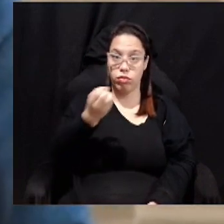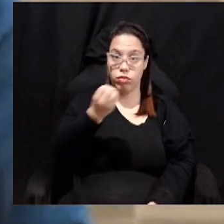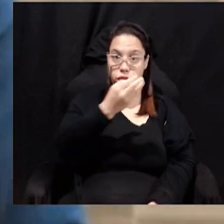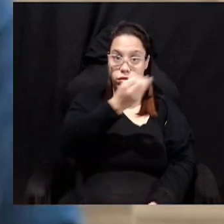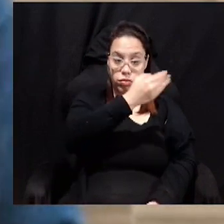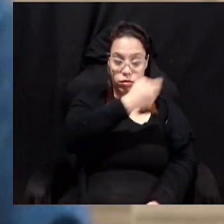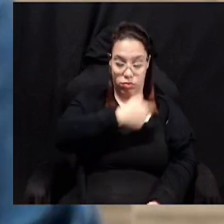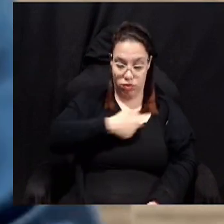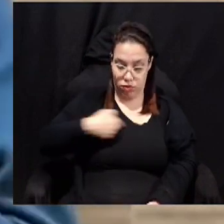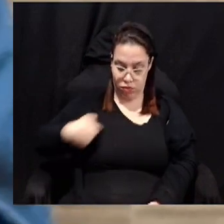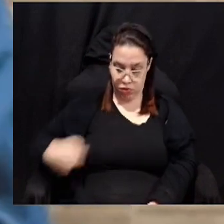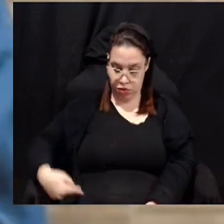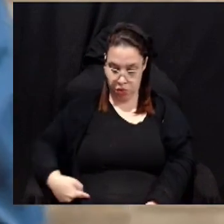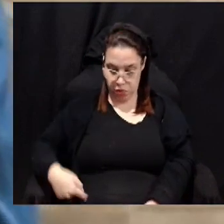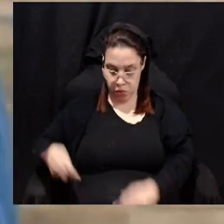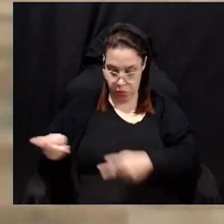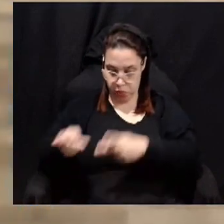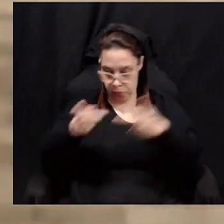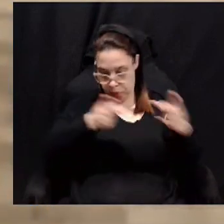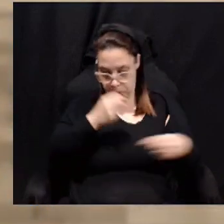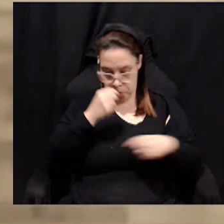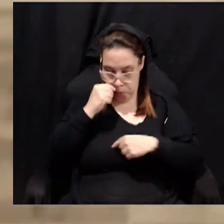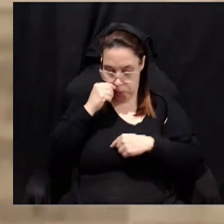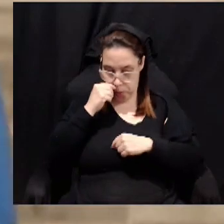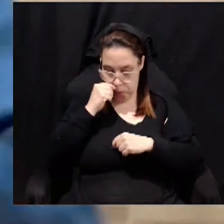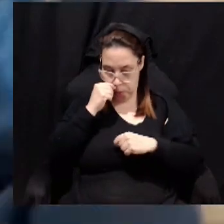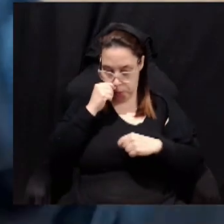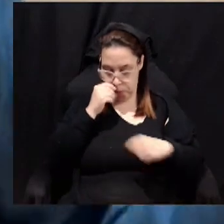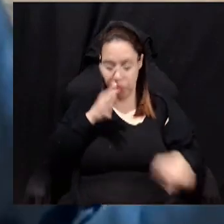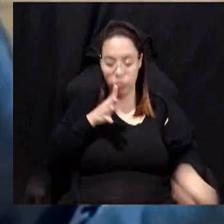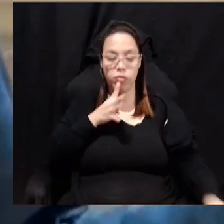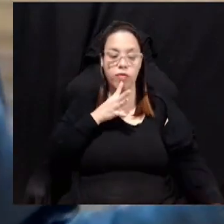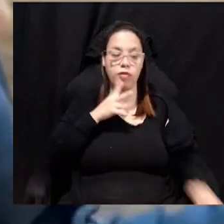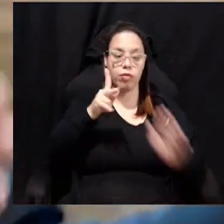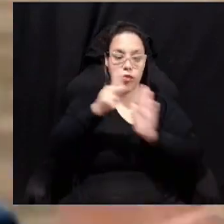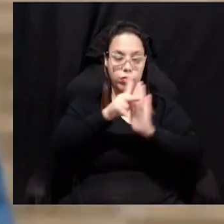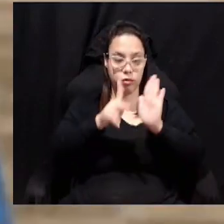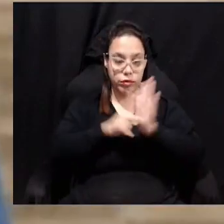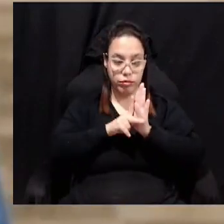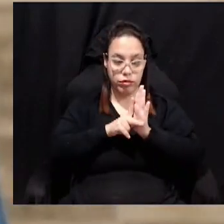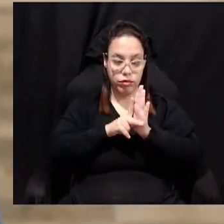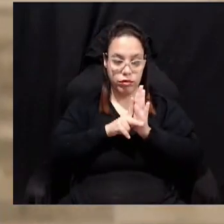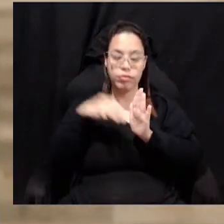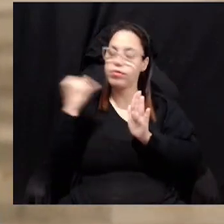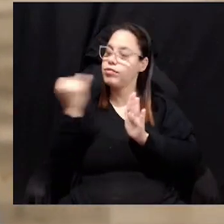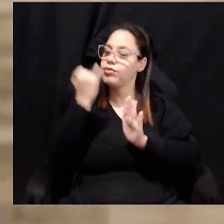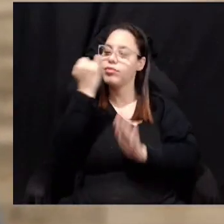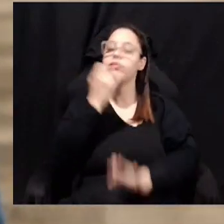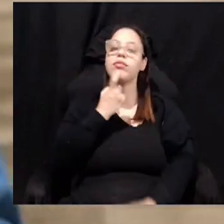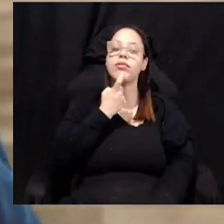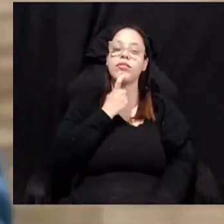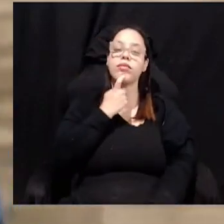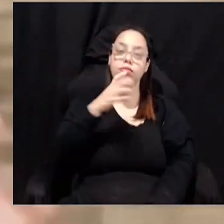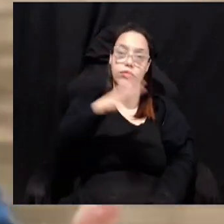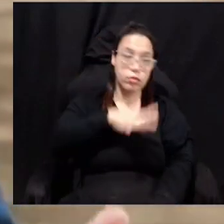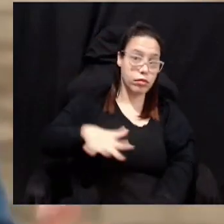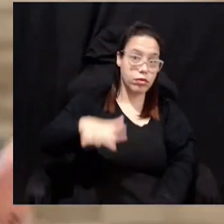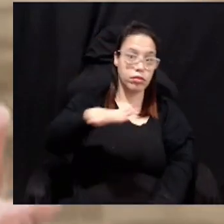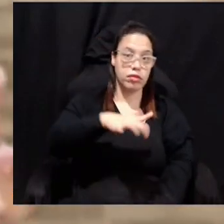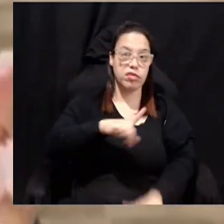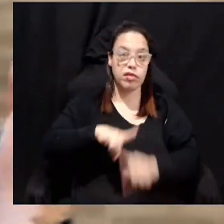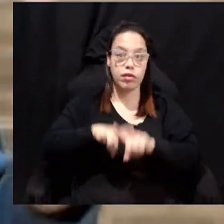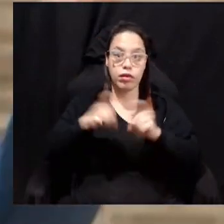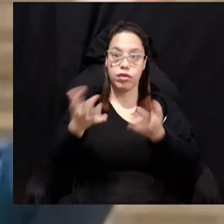da Embaixada da China, para conhecer vários projetos da China aqui que serão muito importantes para Campinas e região. Mas quero cumprimentar